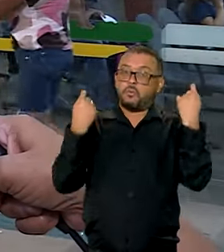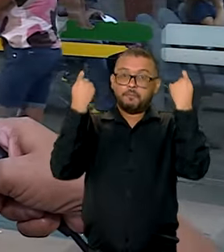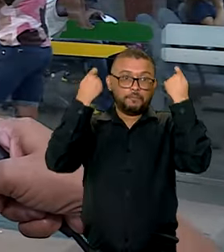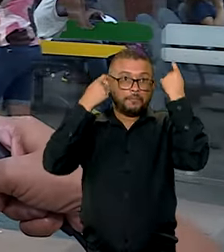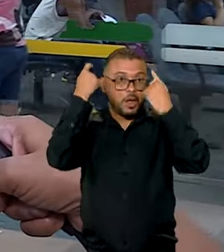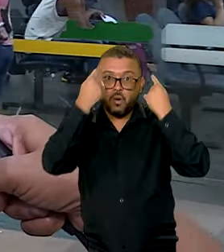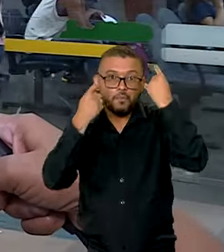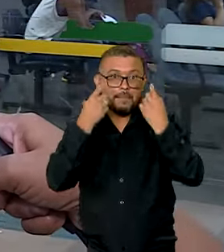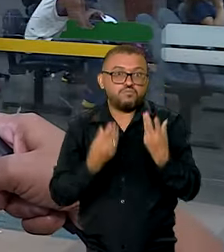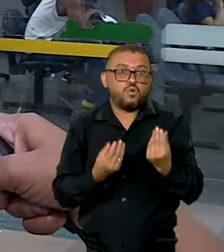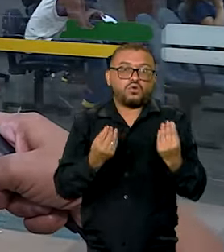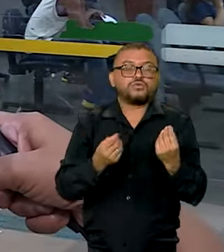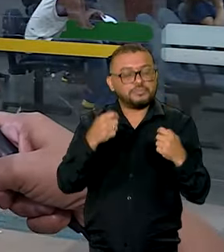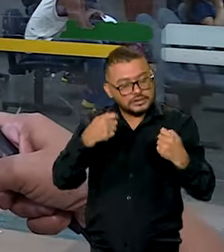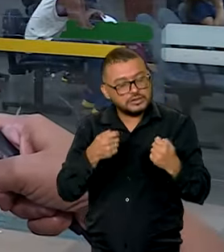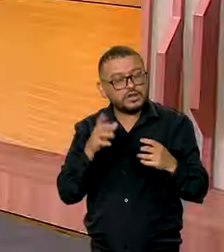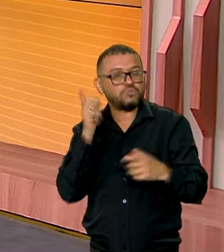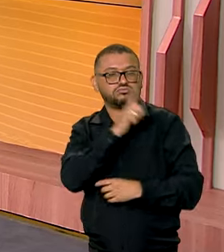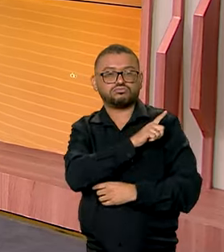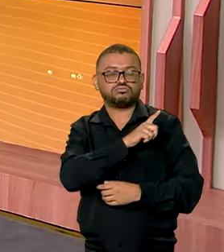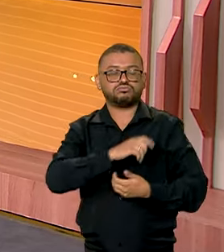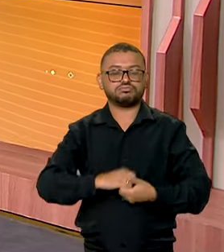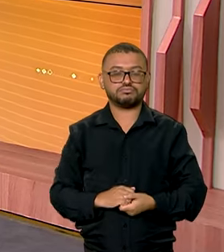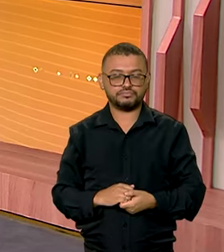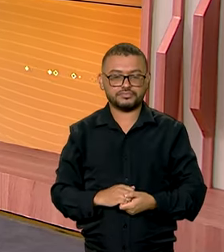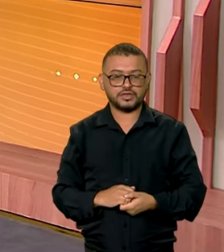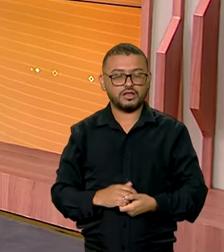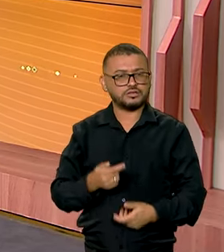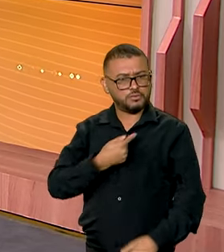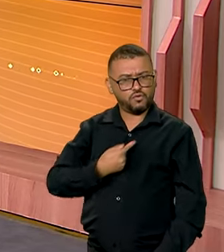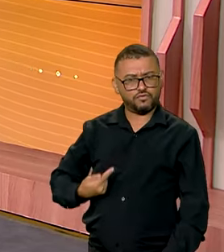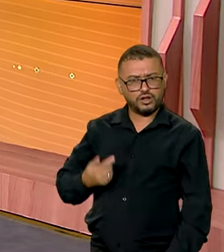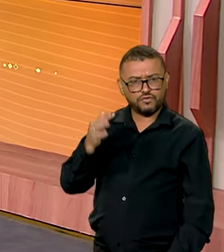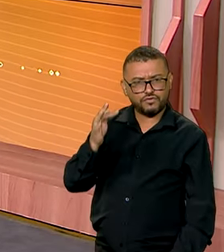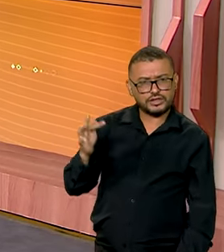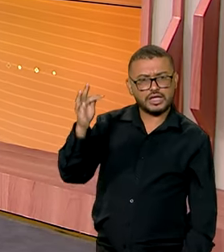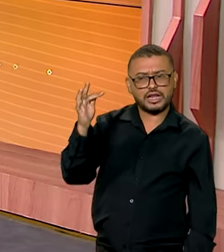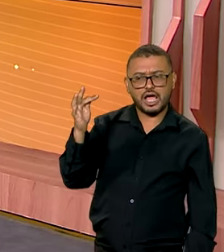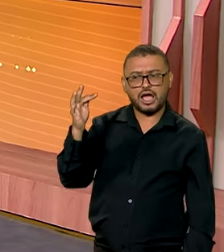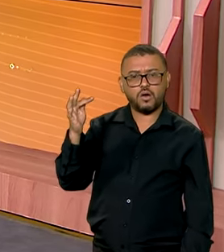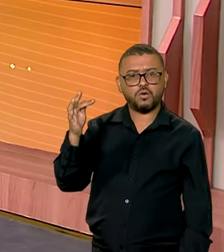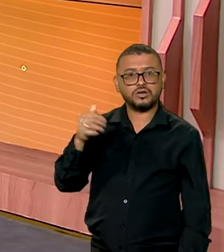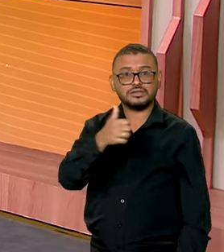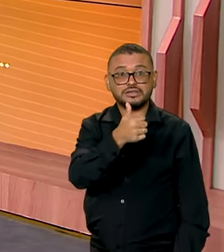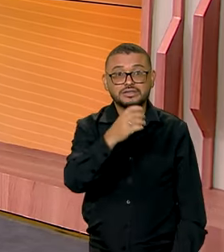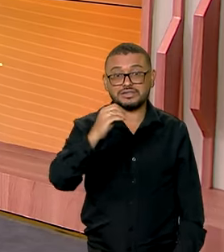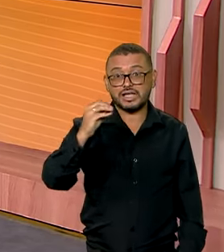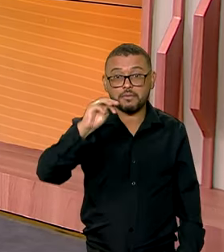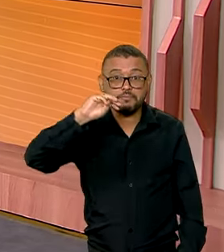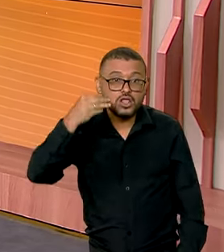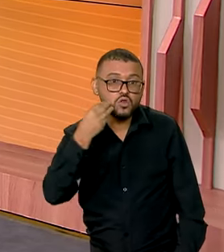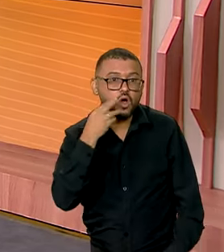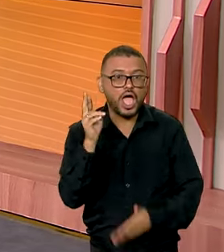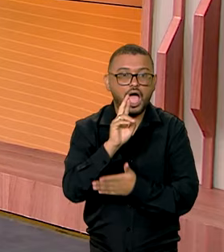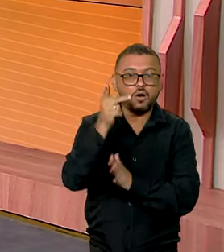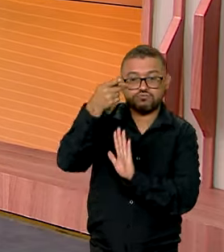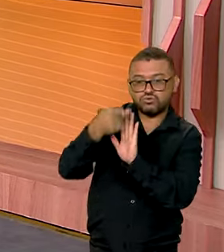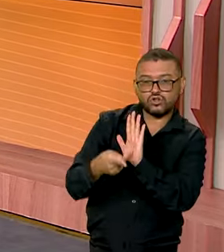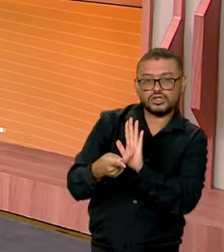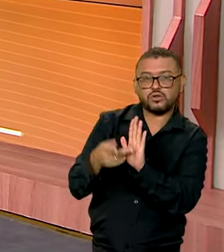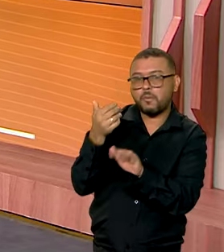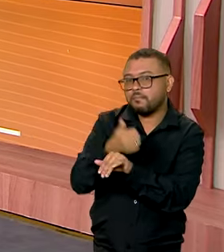preocupar e ter sucesso no seu tratamento. E o governo federal vai investir 100 milhões de reais em projetos